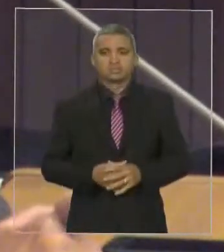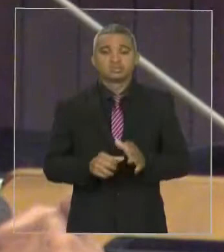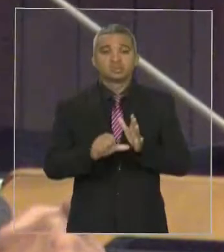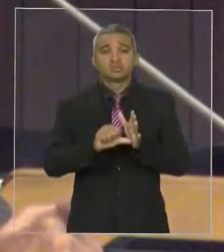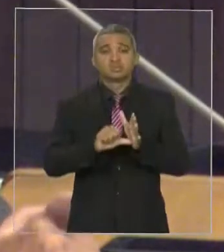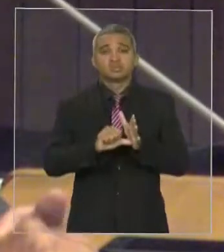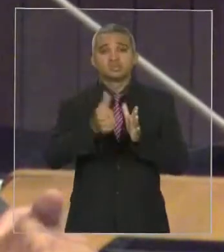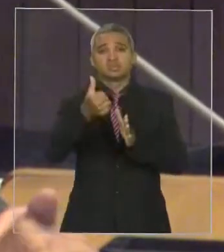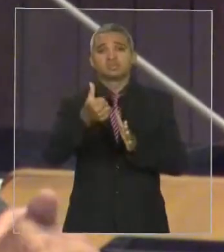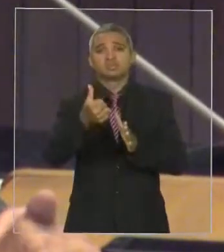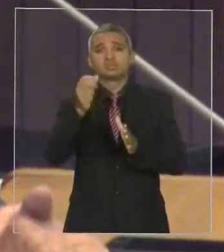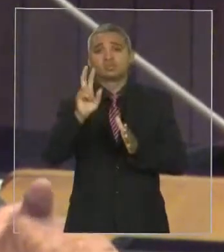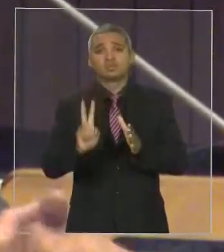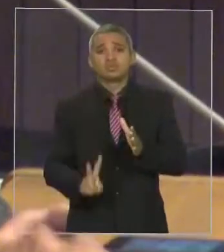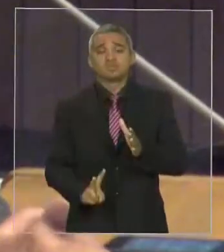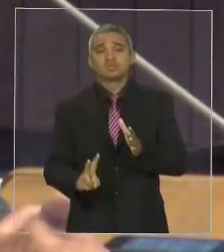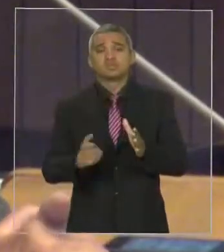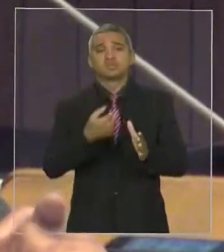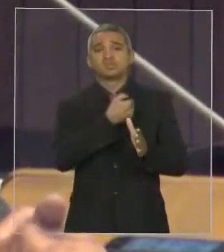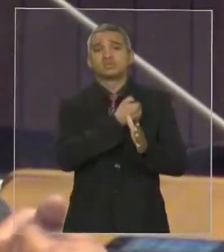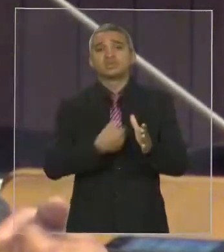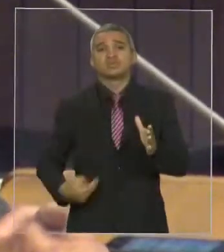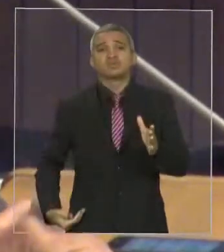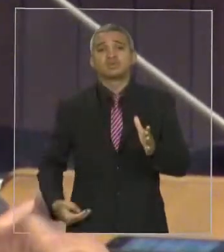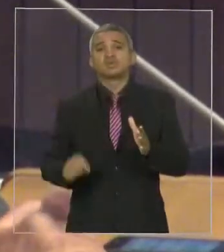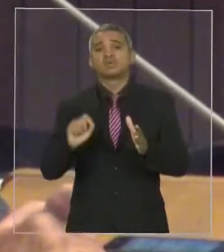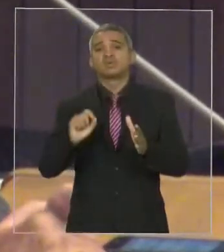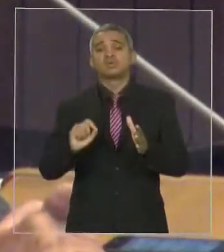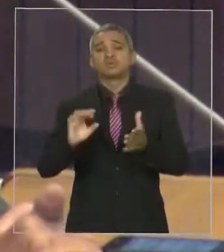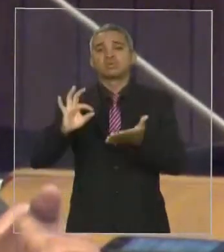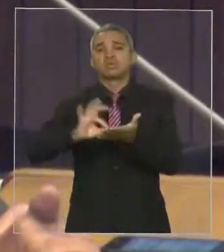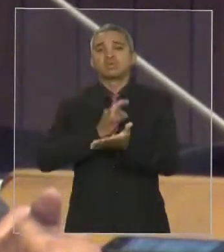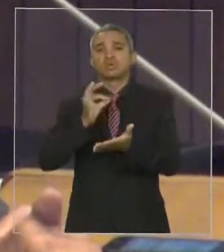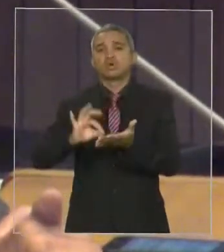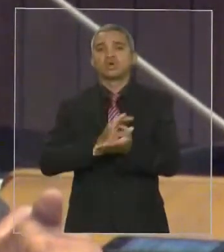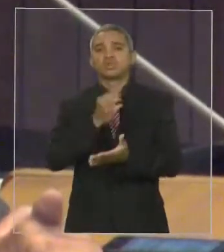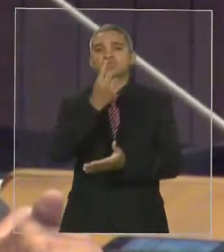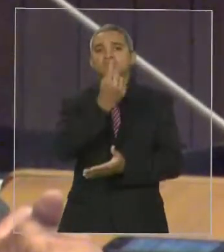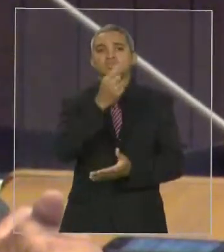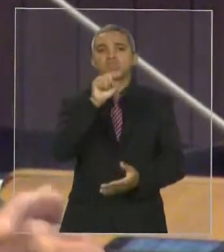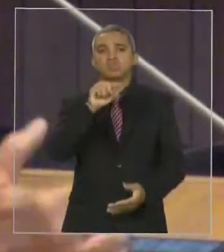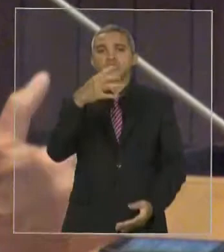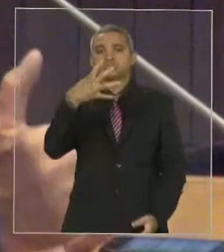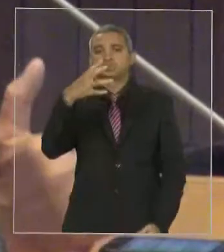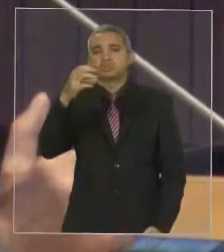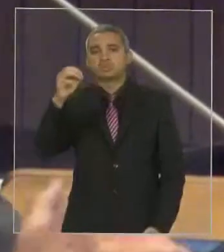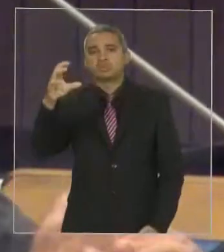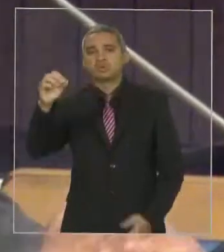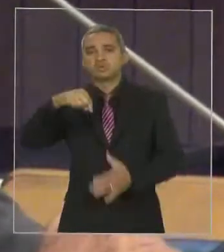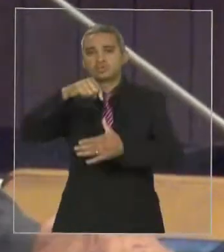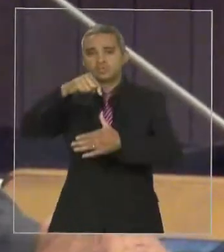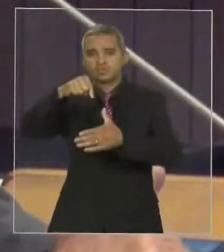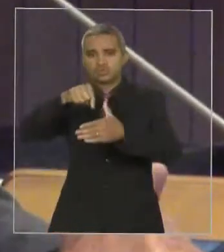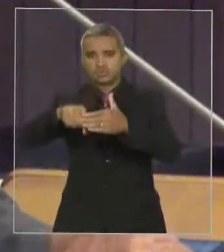licitou 1.400 postos para ser distribuído no estado do Maranhão.